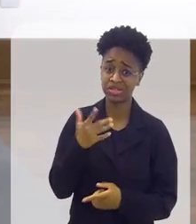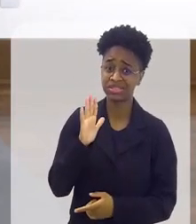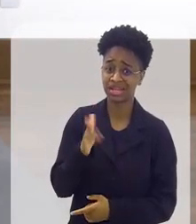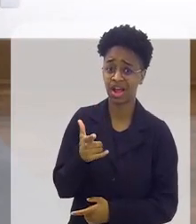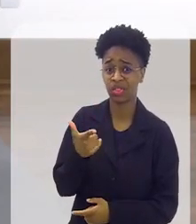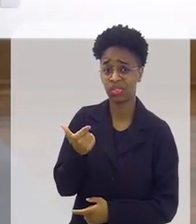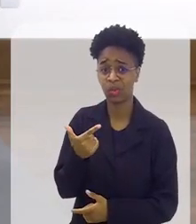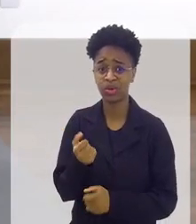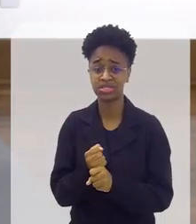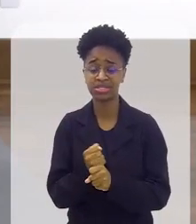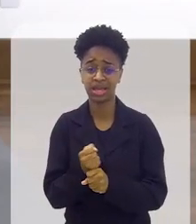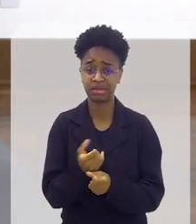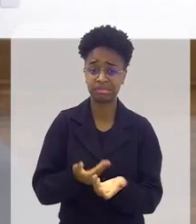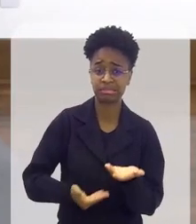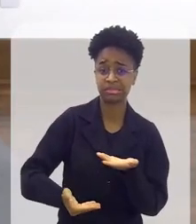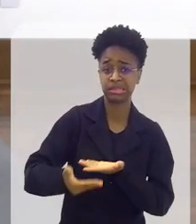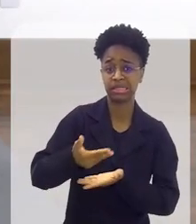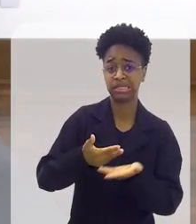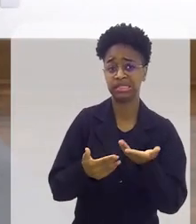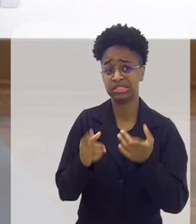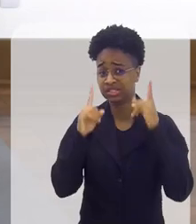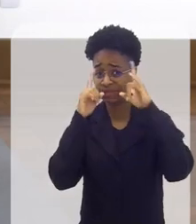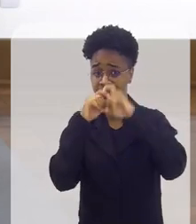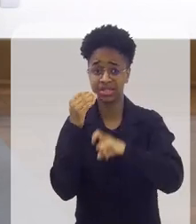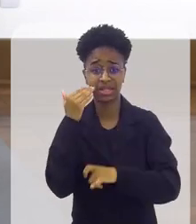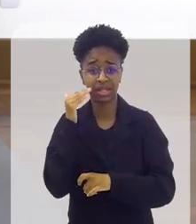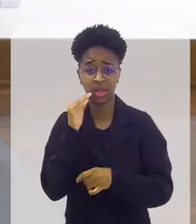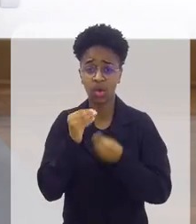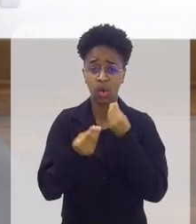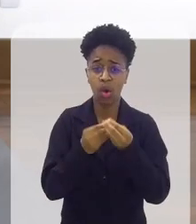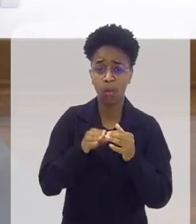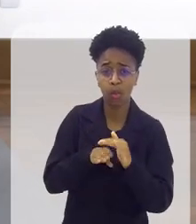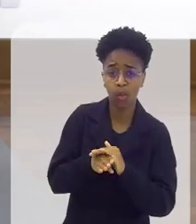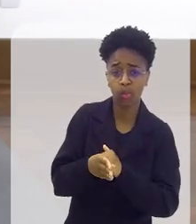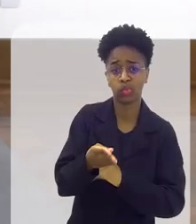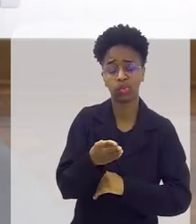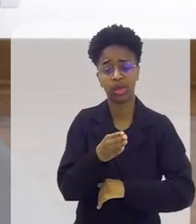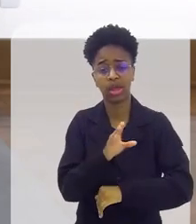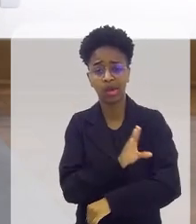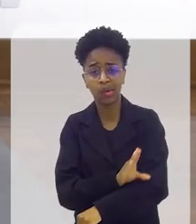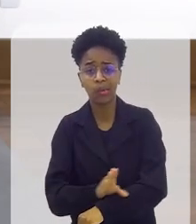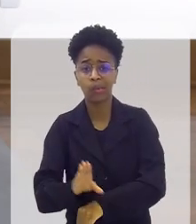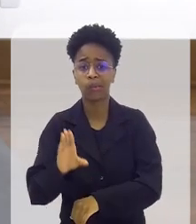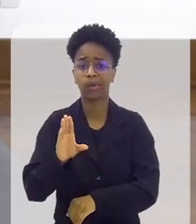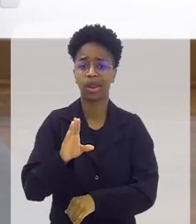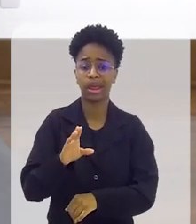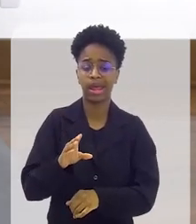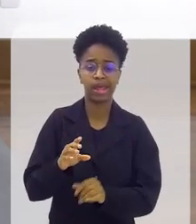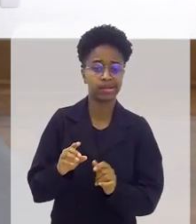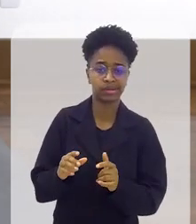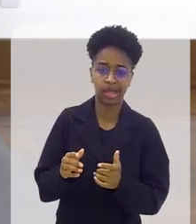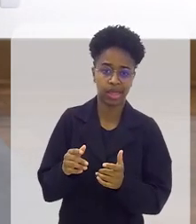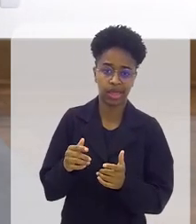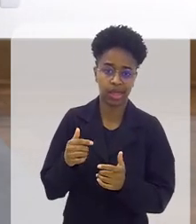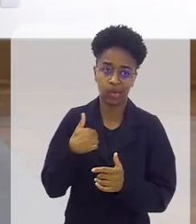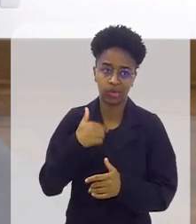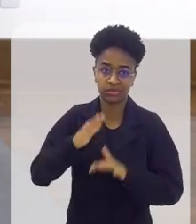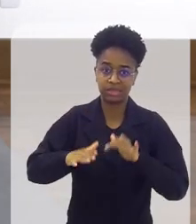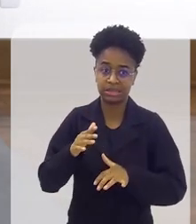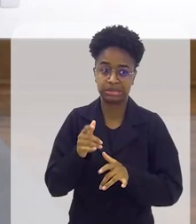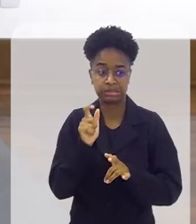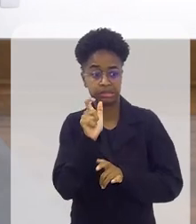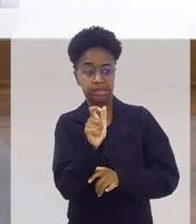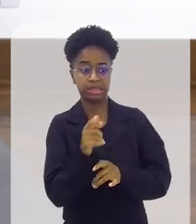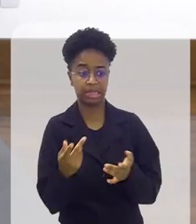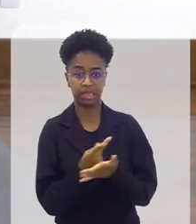12 anos com a Expo Religião, entender os costumes, hábitos, de vez em quando, do cada rata que vocês